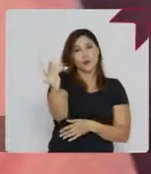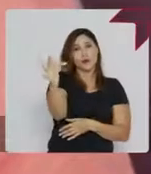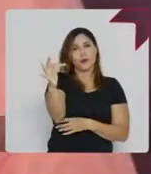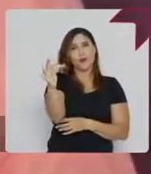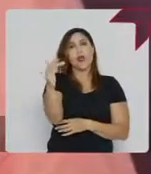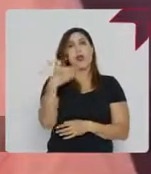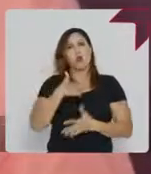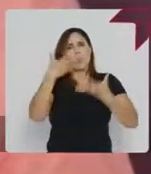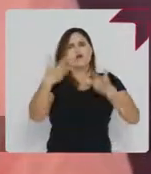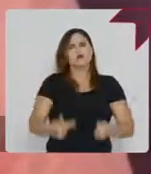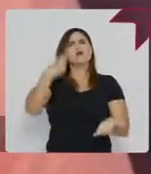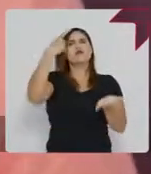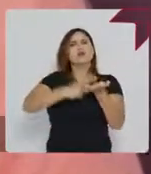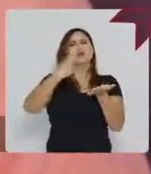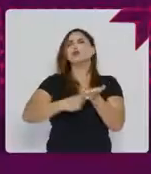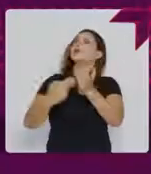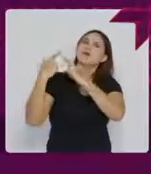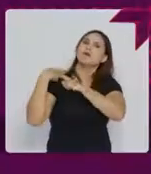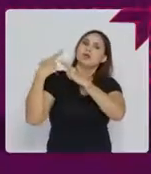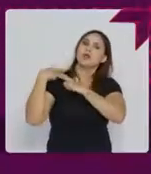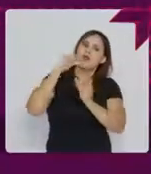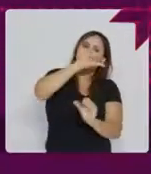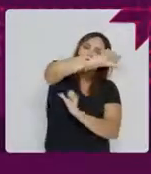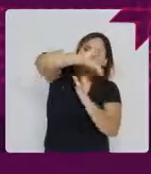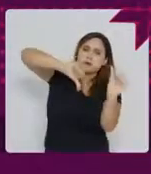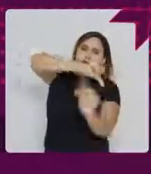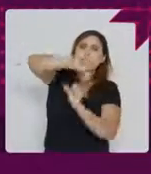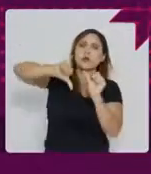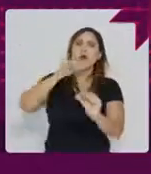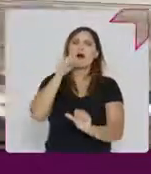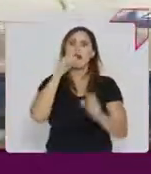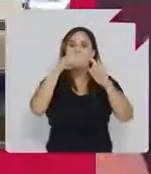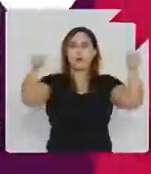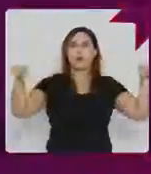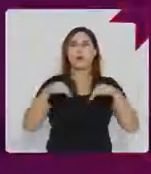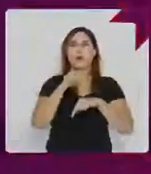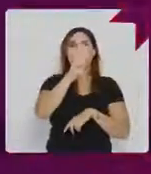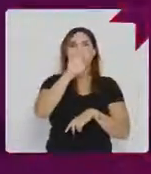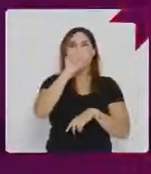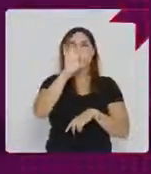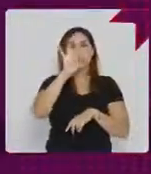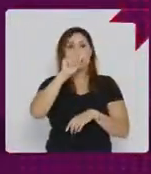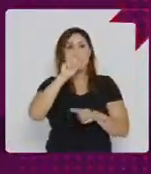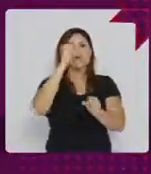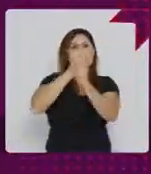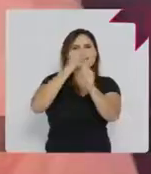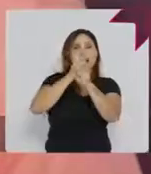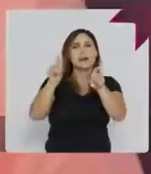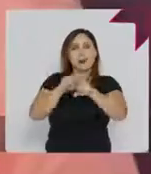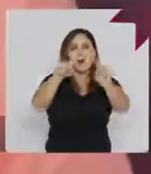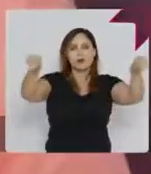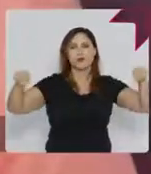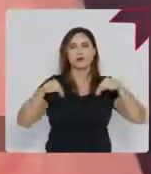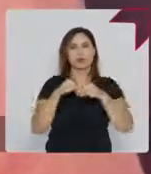isso, assumo o compromisso de revitalizar a Lagoa das Bateias, reformar o Murilão e reabrir